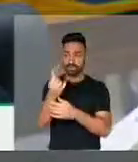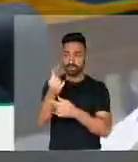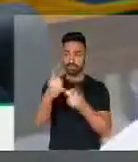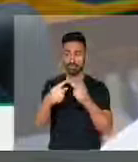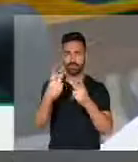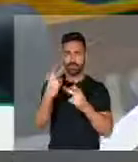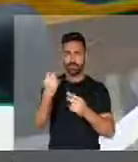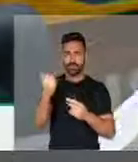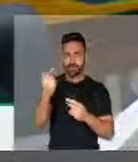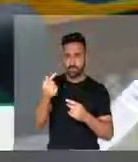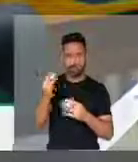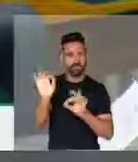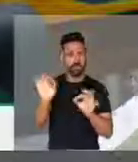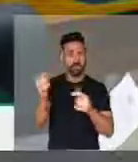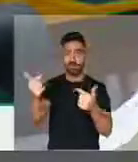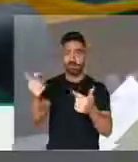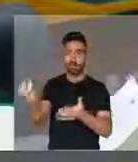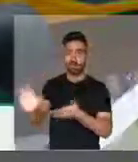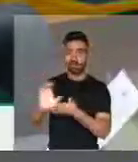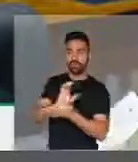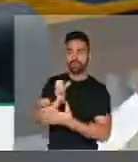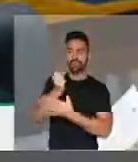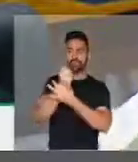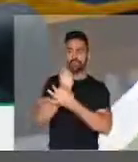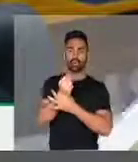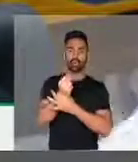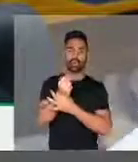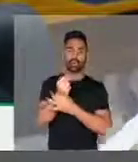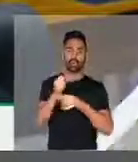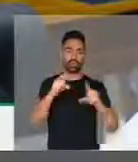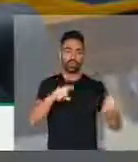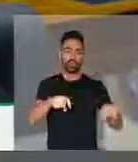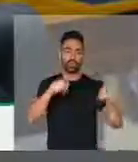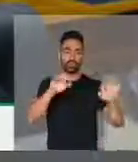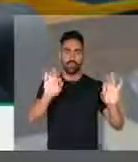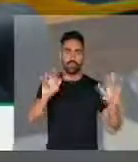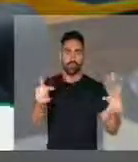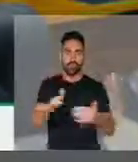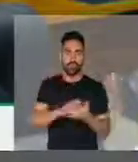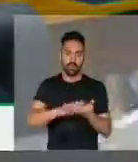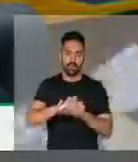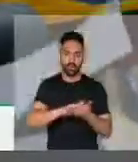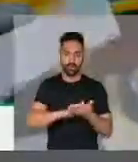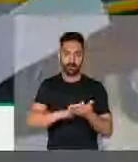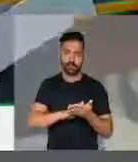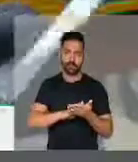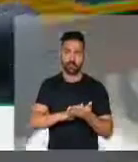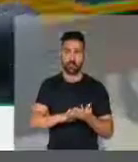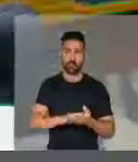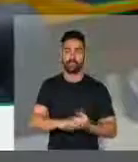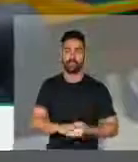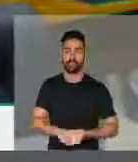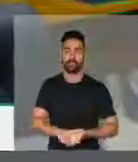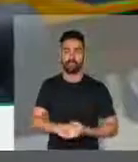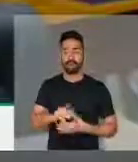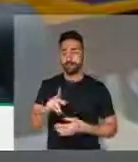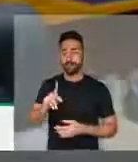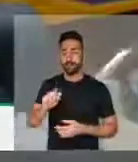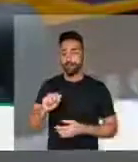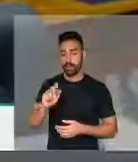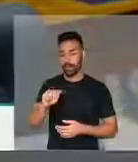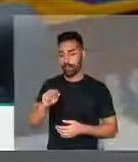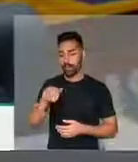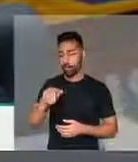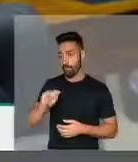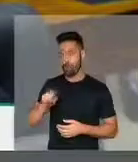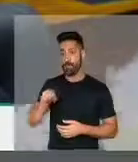também em 2017 o seguro safra para os agricultores. No Alto Sertão da Paraíba, está mais do que previsto que o